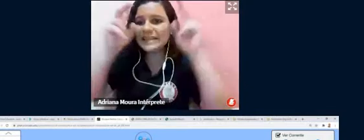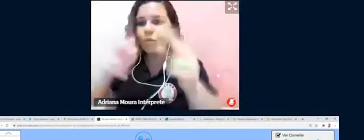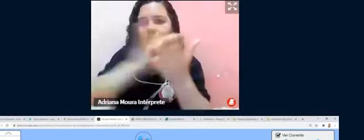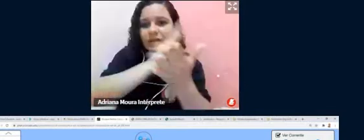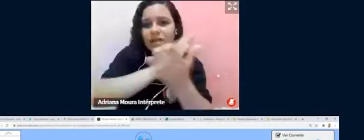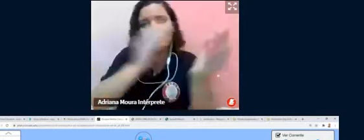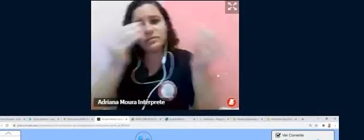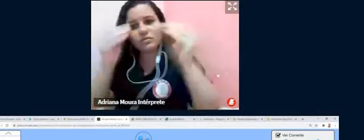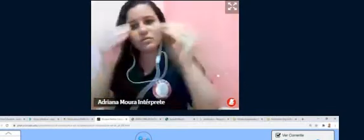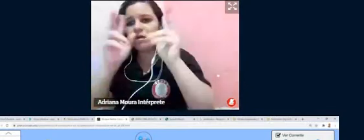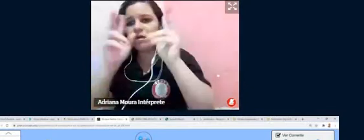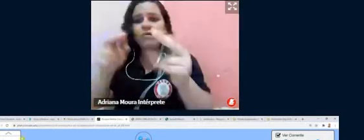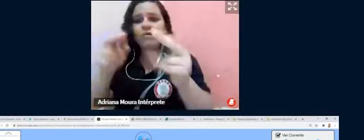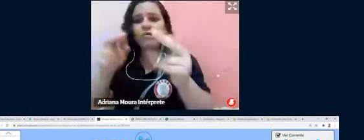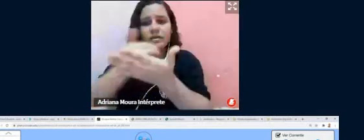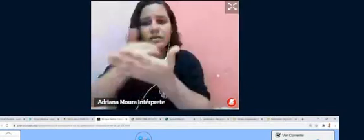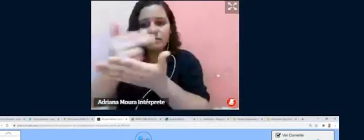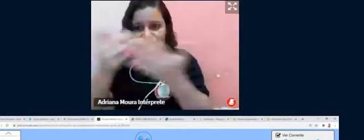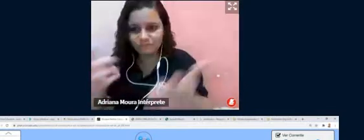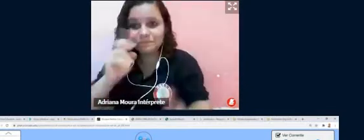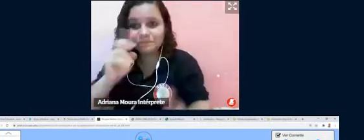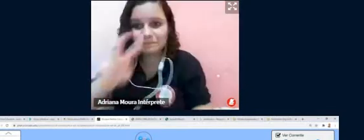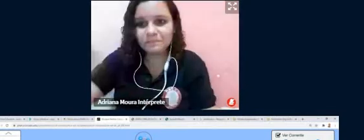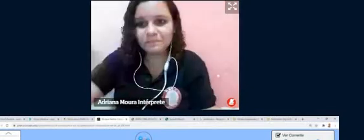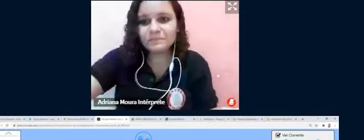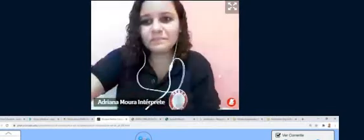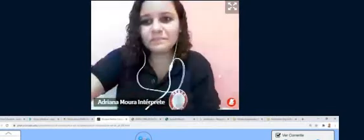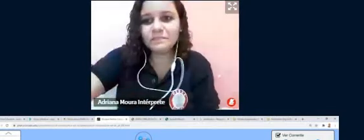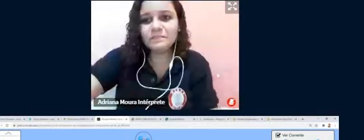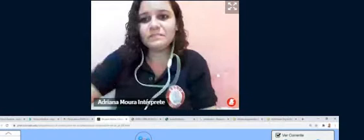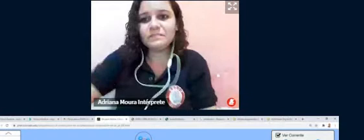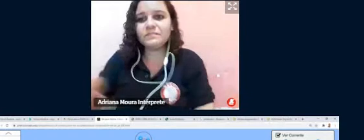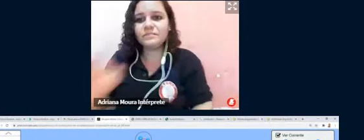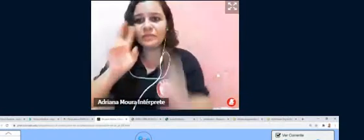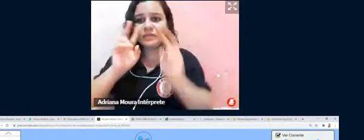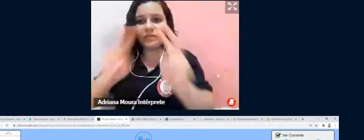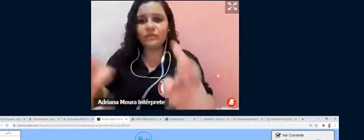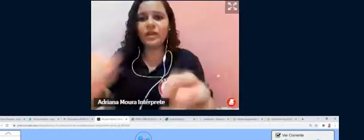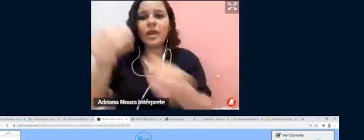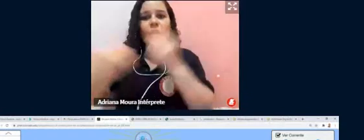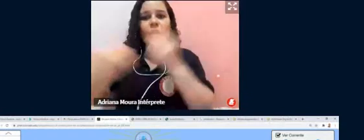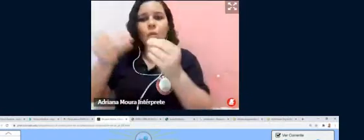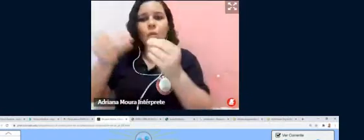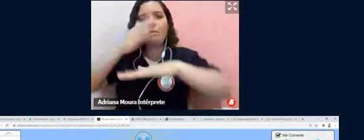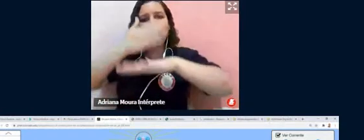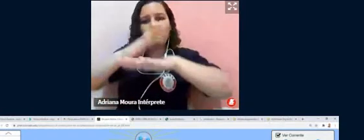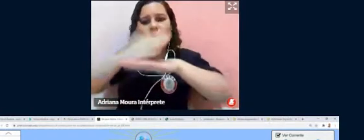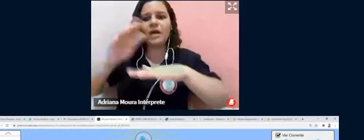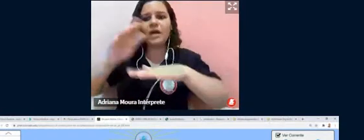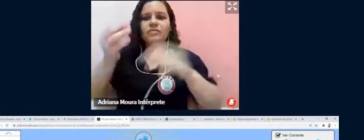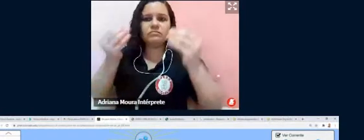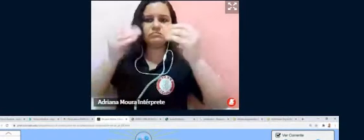e alterando os parâmetros. Olha lá, rapidinho, pela prática, ó, já consegui ligar o meu circuito e